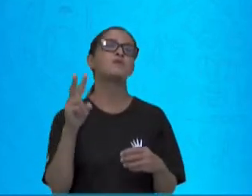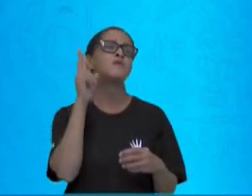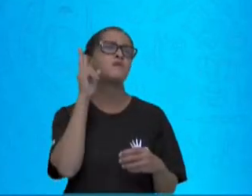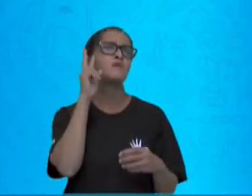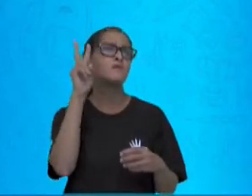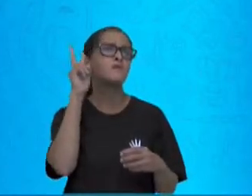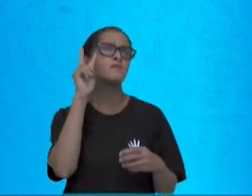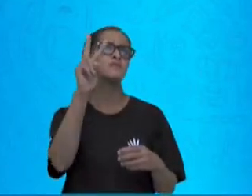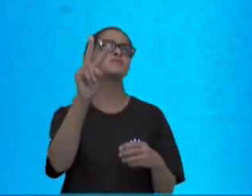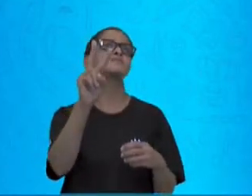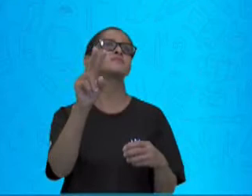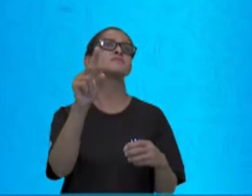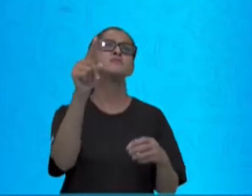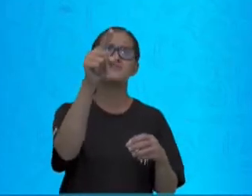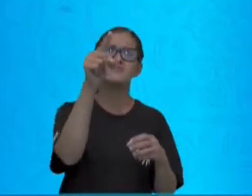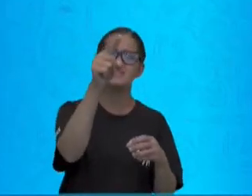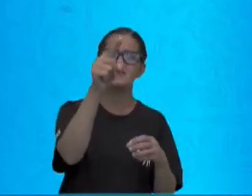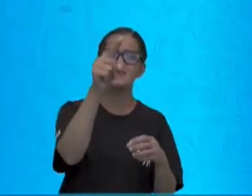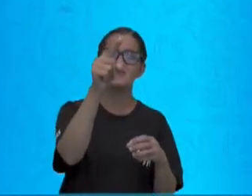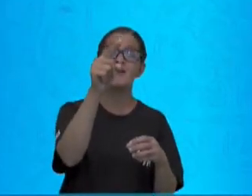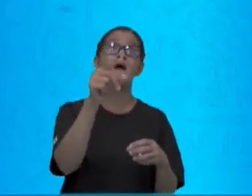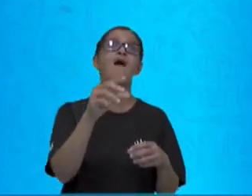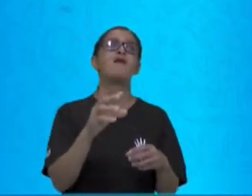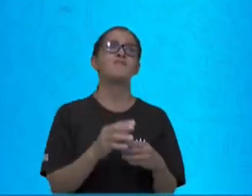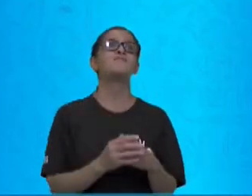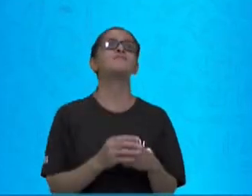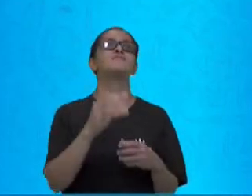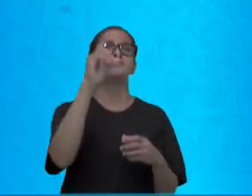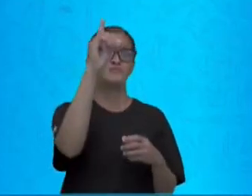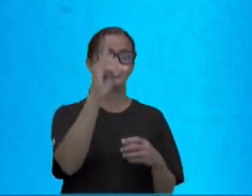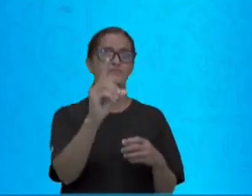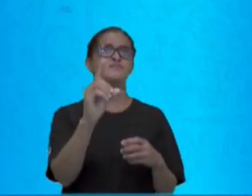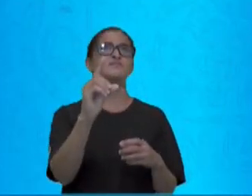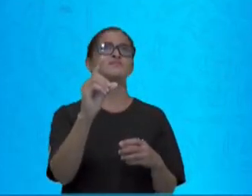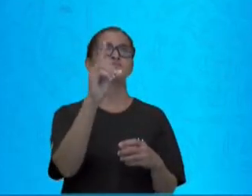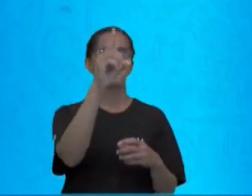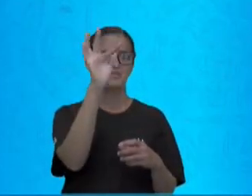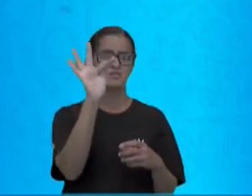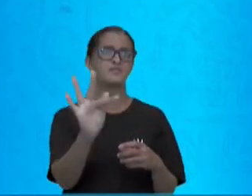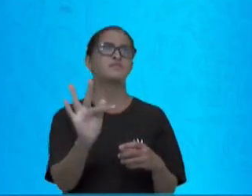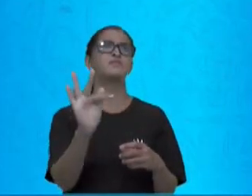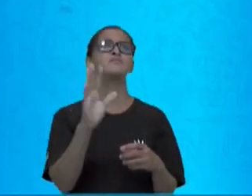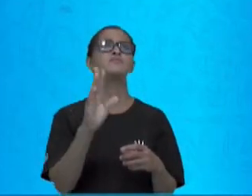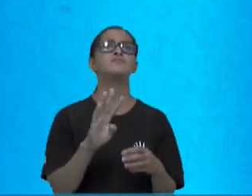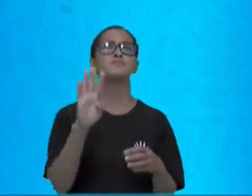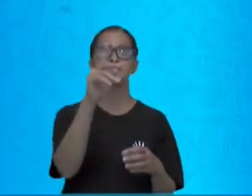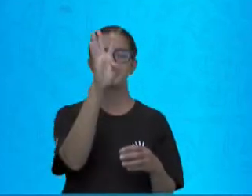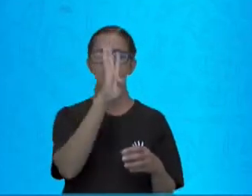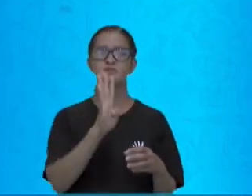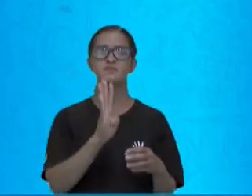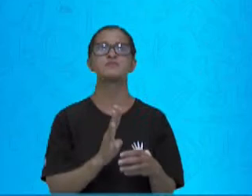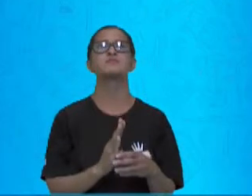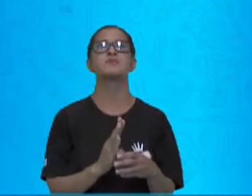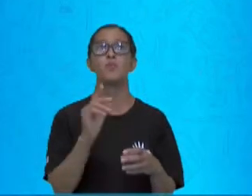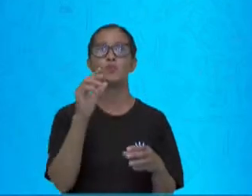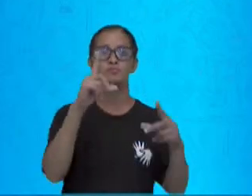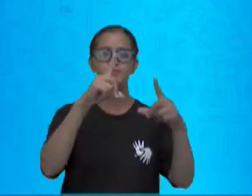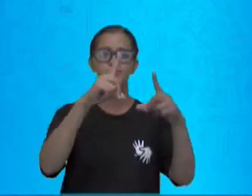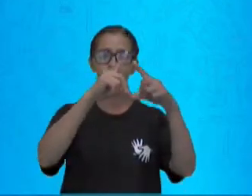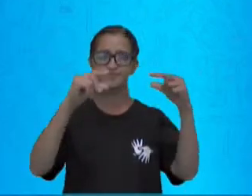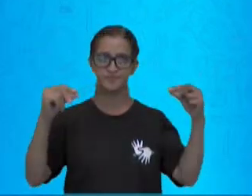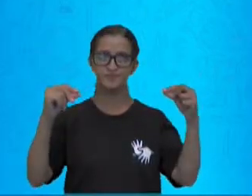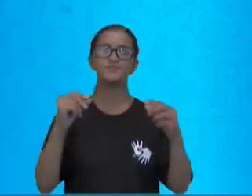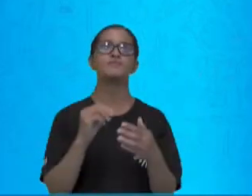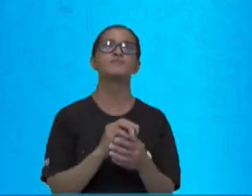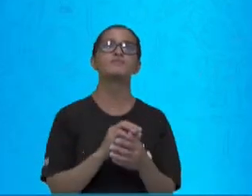que é no Centro-Oeste que está a nossa capital, que é a capital do Brasil, que é Brasília, né? O Distrito Federal.